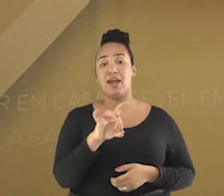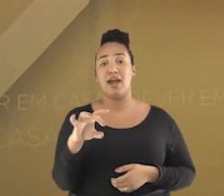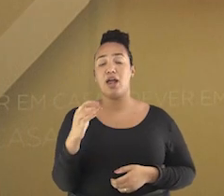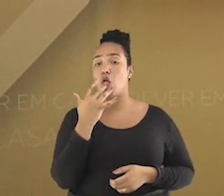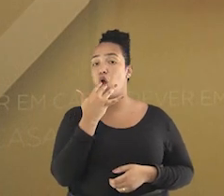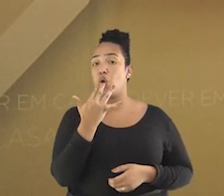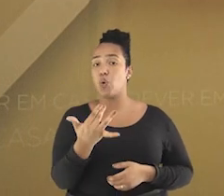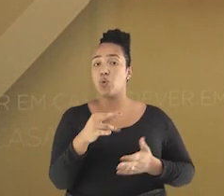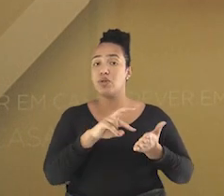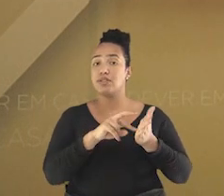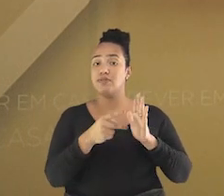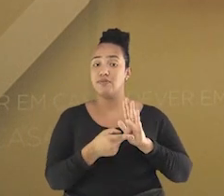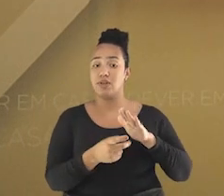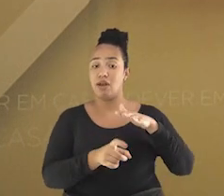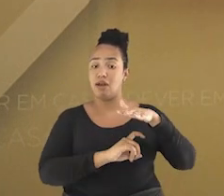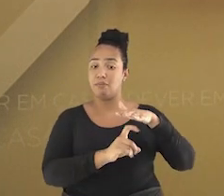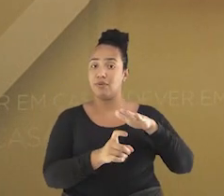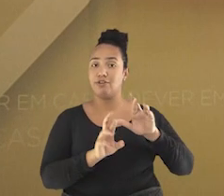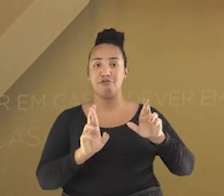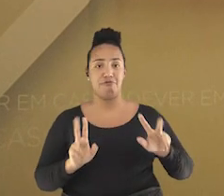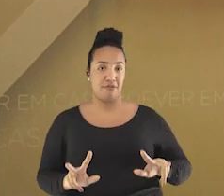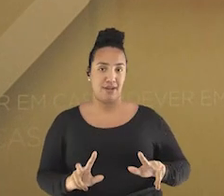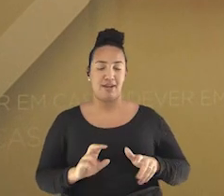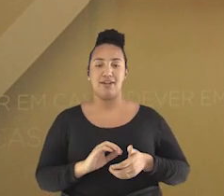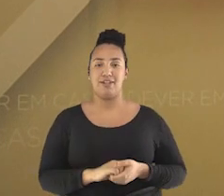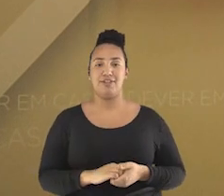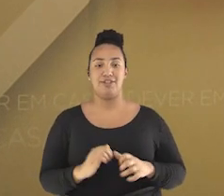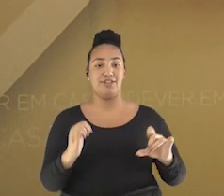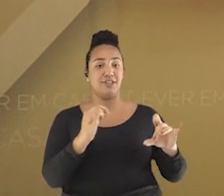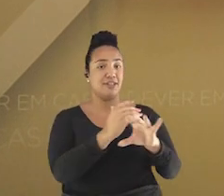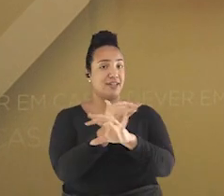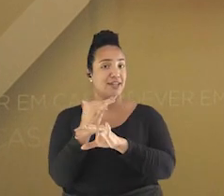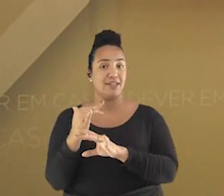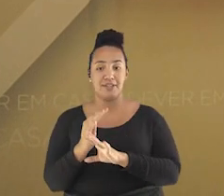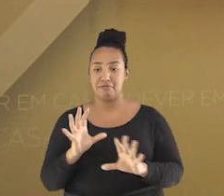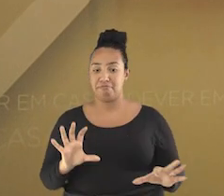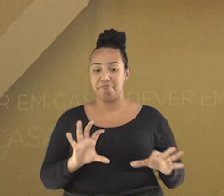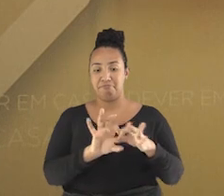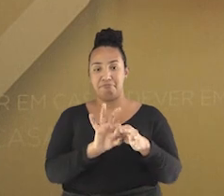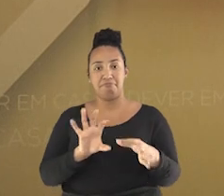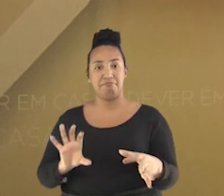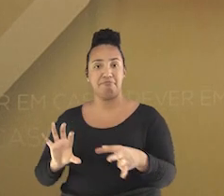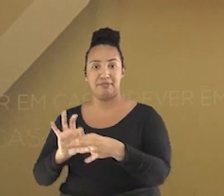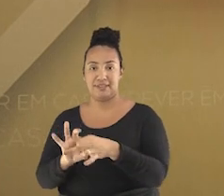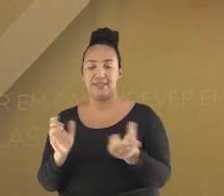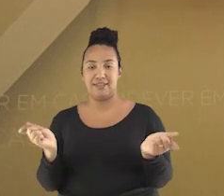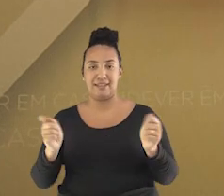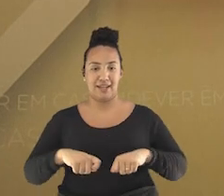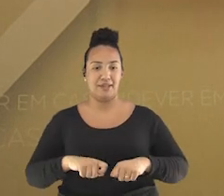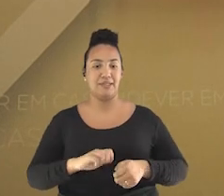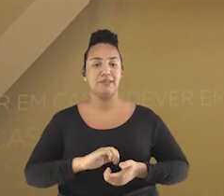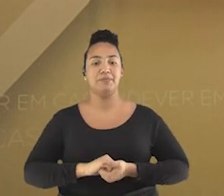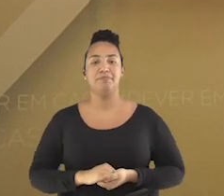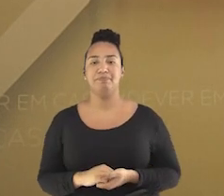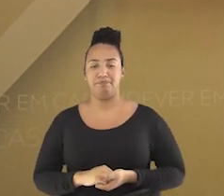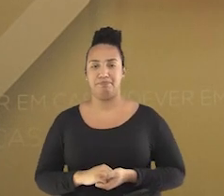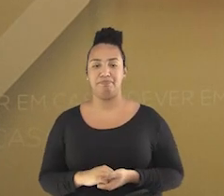cor dessa é uma linha diferente, que liga toda a cidade por meio dos metrôs